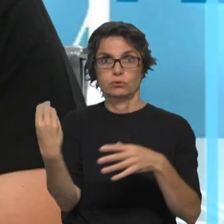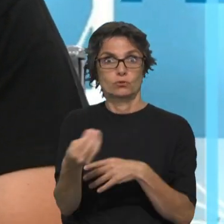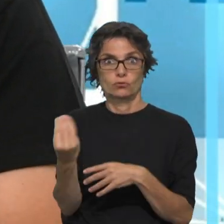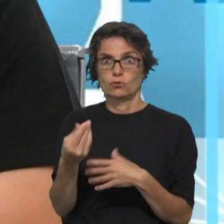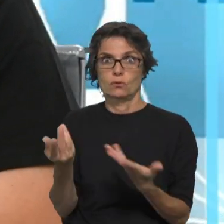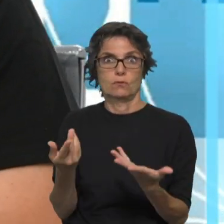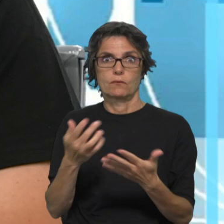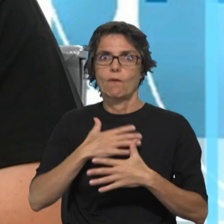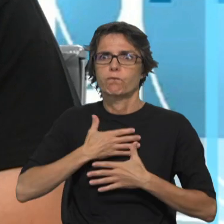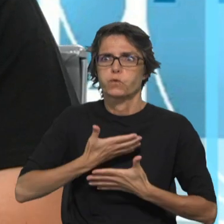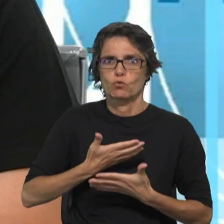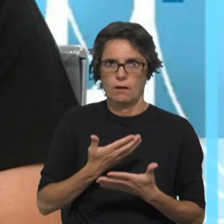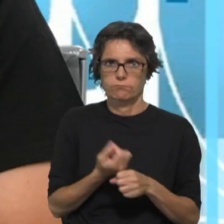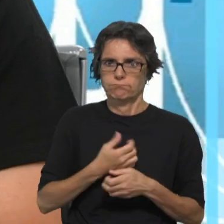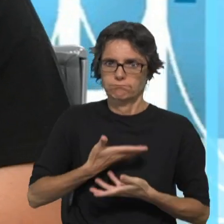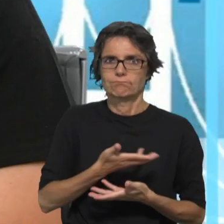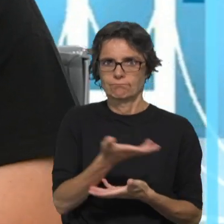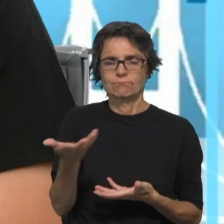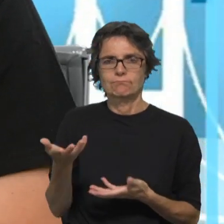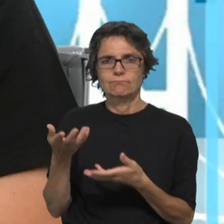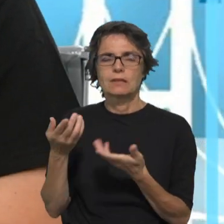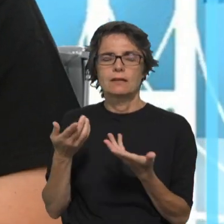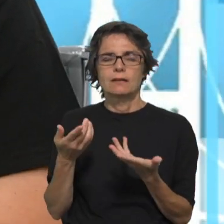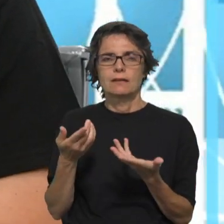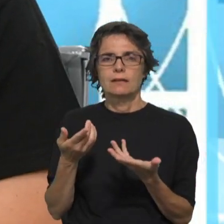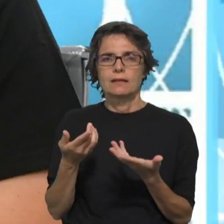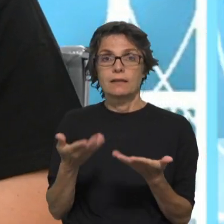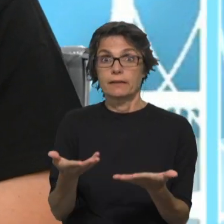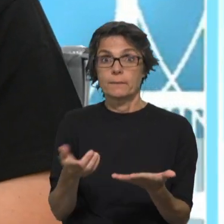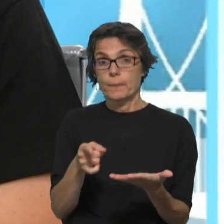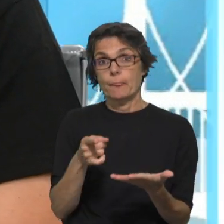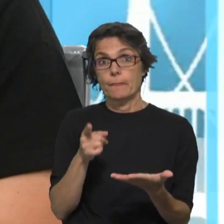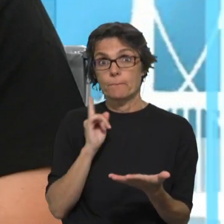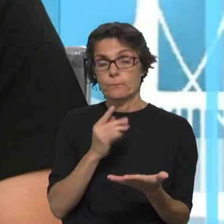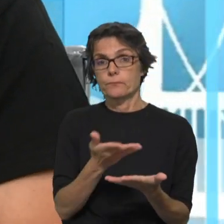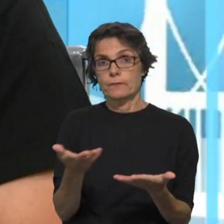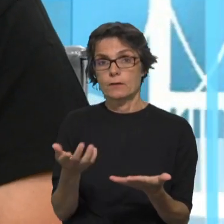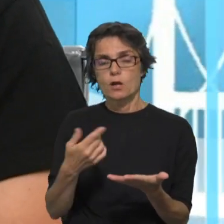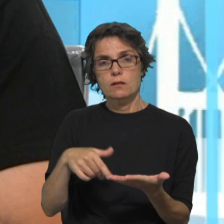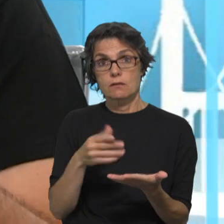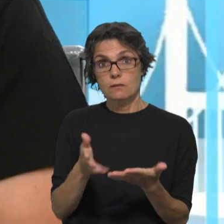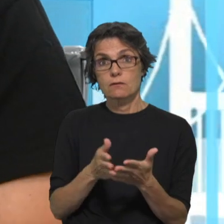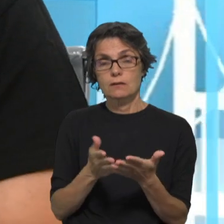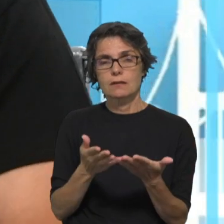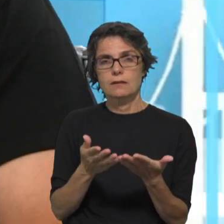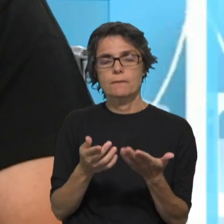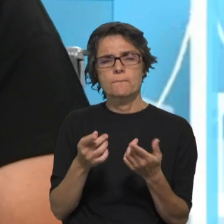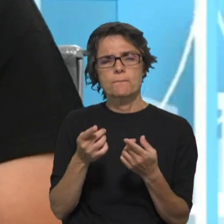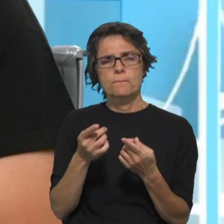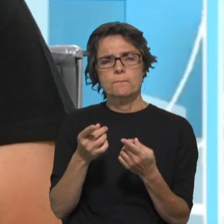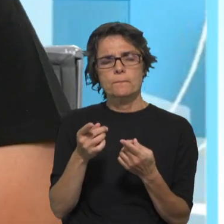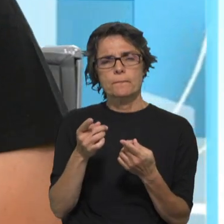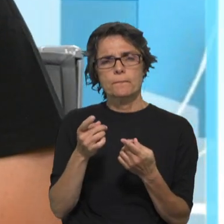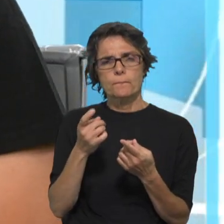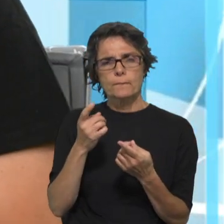como voluntários, como peregrinos e tudo mais, nós tivemos que ter a capacidade também de não pensar as coisas